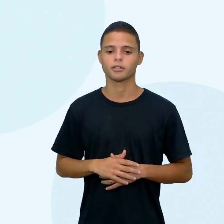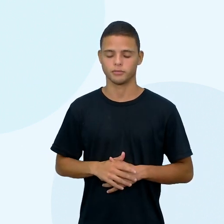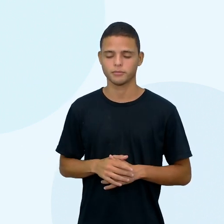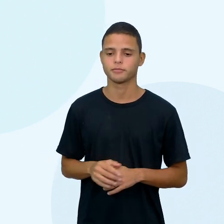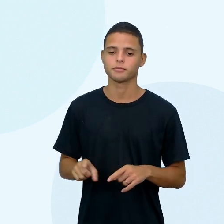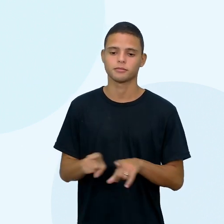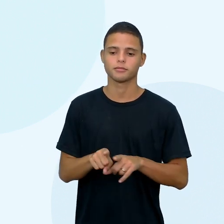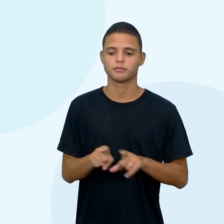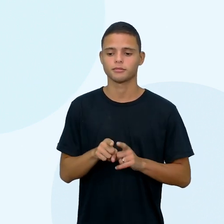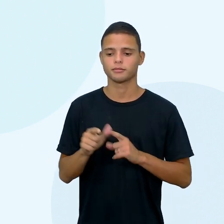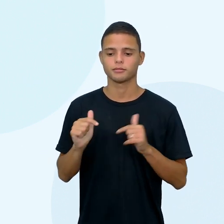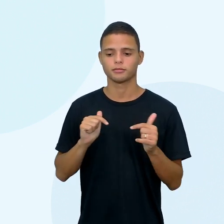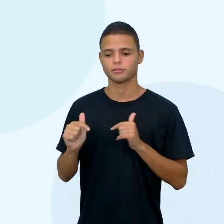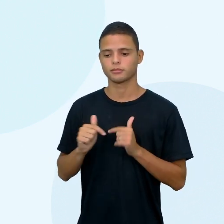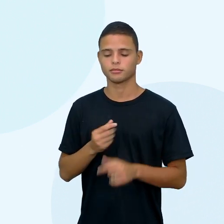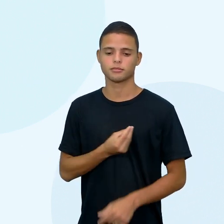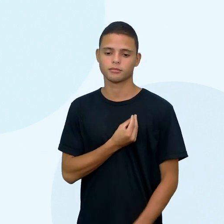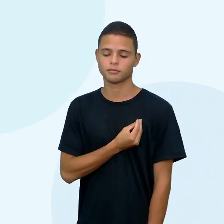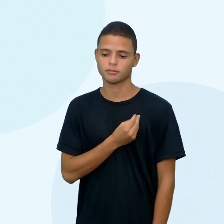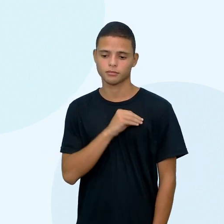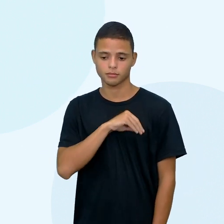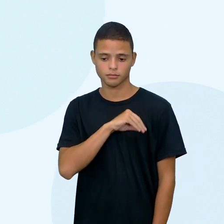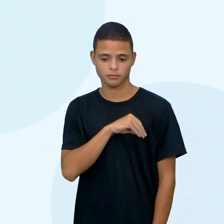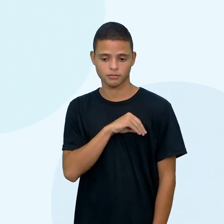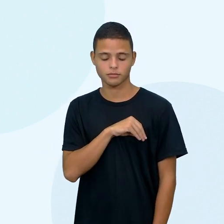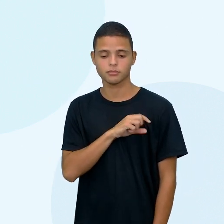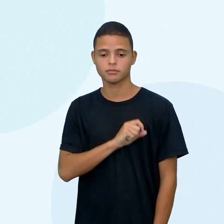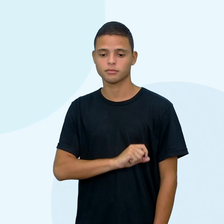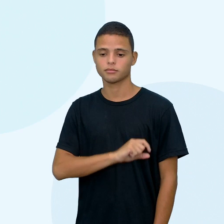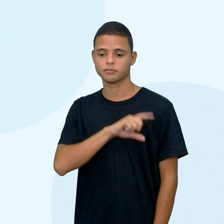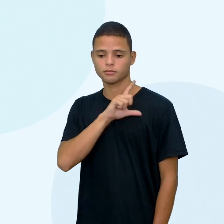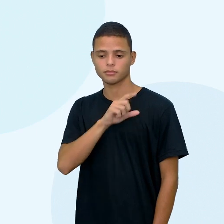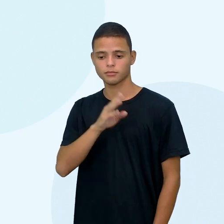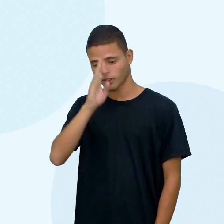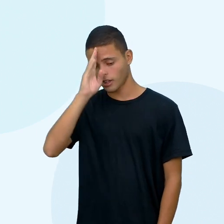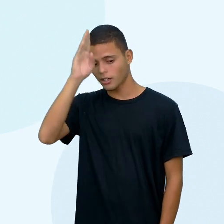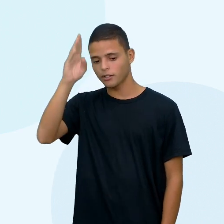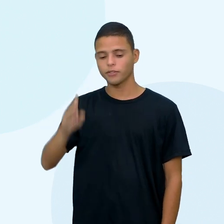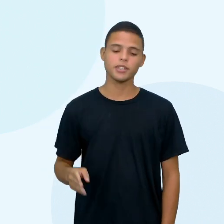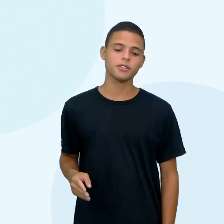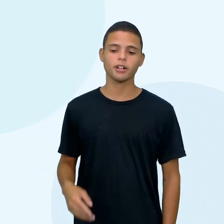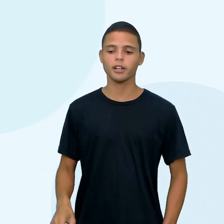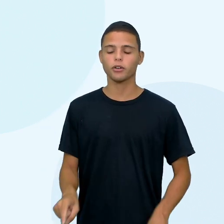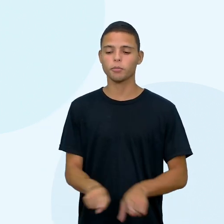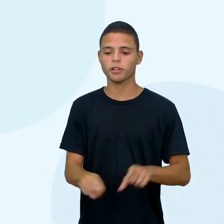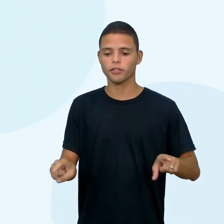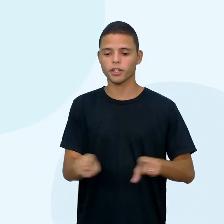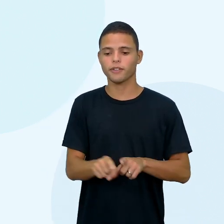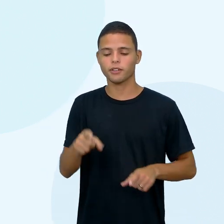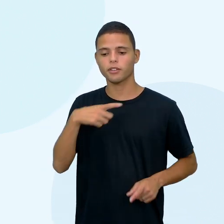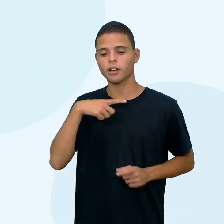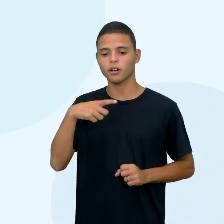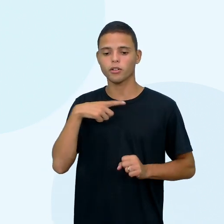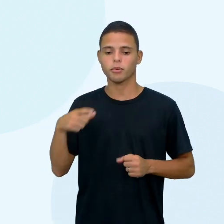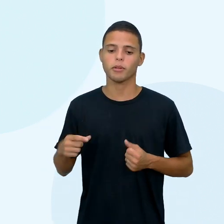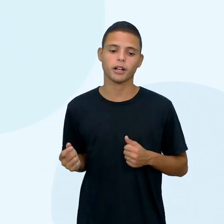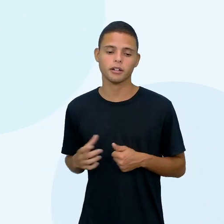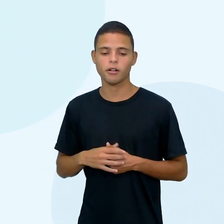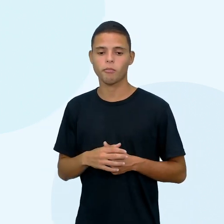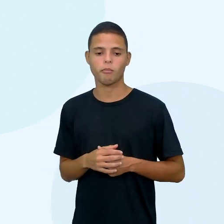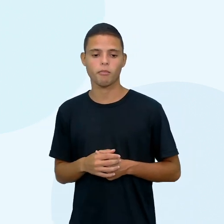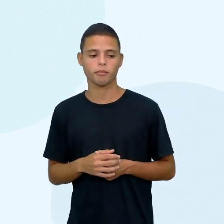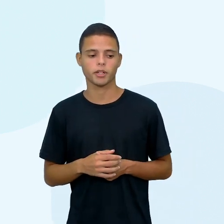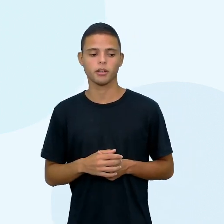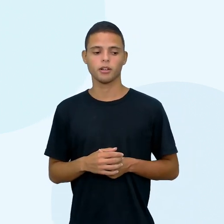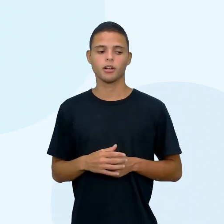oferecem trabalhos com maior remuneração. Ou seja, né, os principais destinos são a América do Norte e a Europa, uma coisa